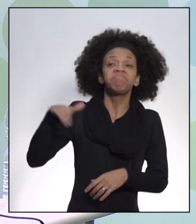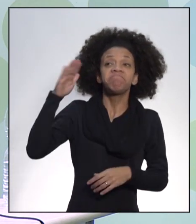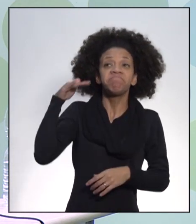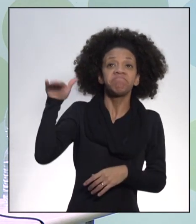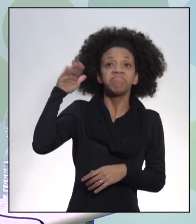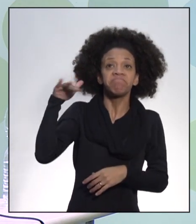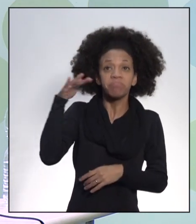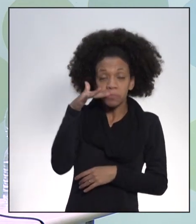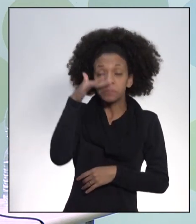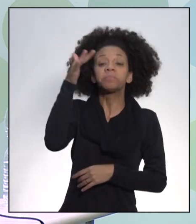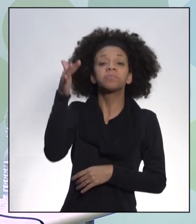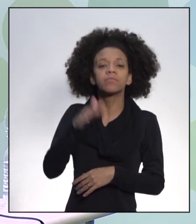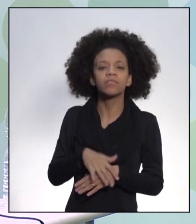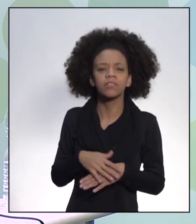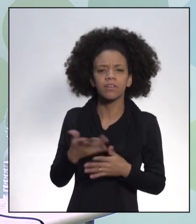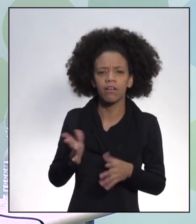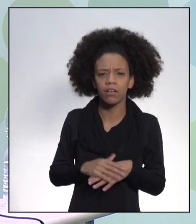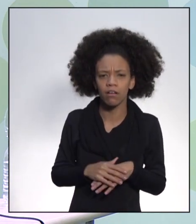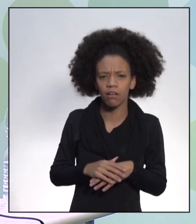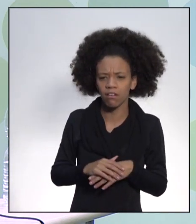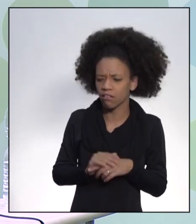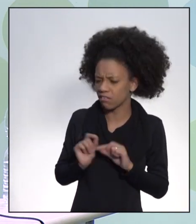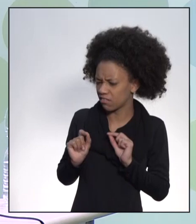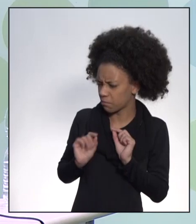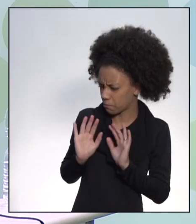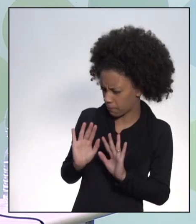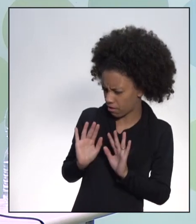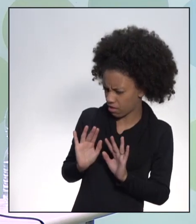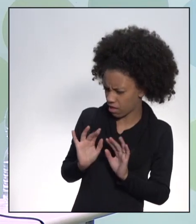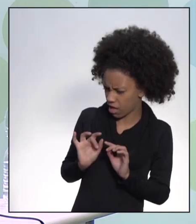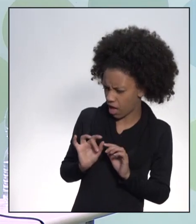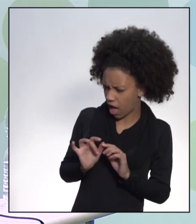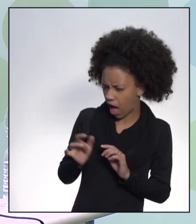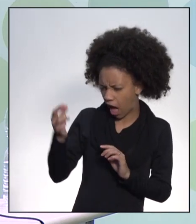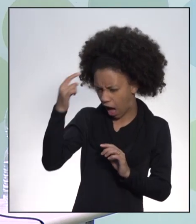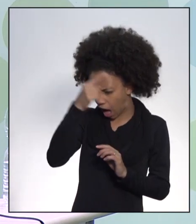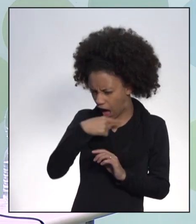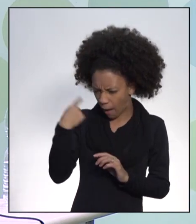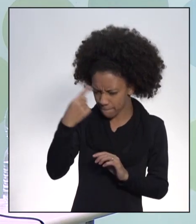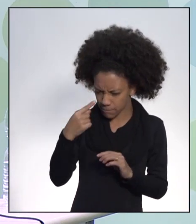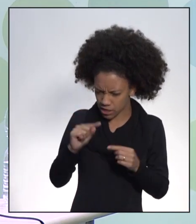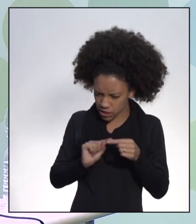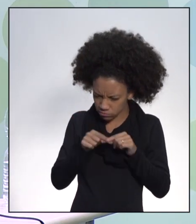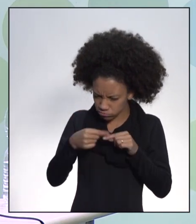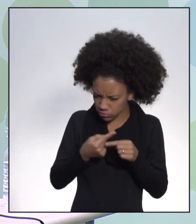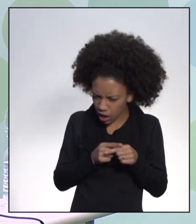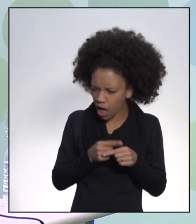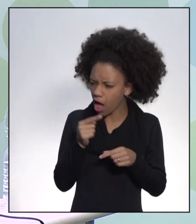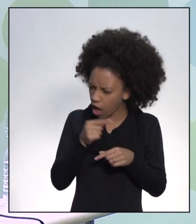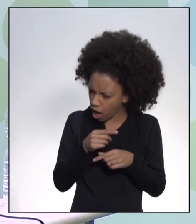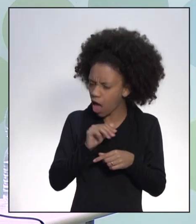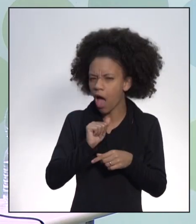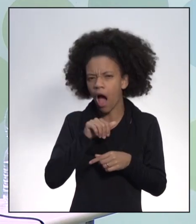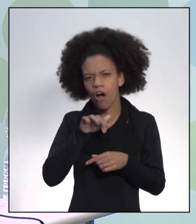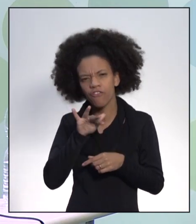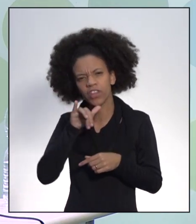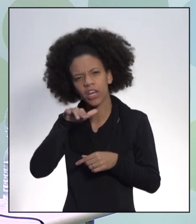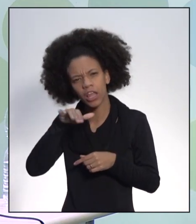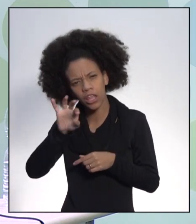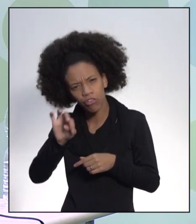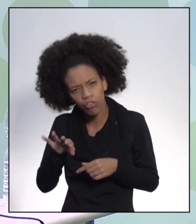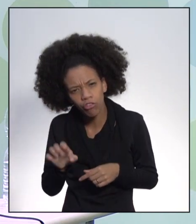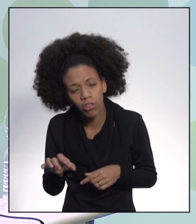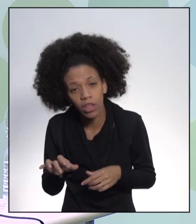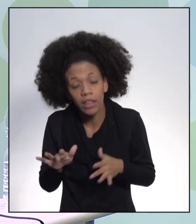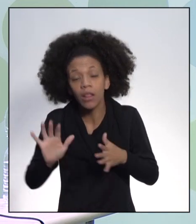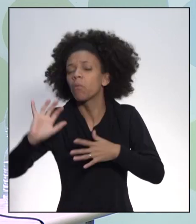aí, no momento, uma fala para a outra, nossa, quem tem cabeça é alfinete, né? Que não se mete nessa história, né? Mais ou menos desse tipo. O que acontece? No final da